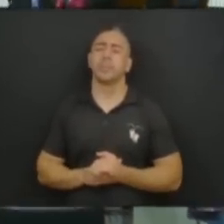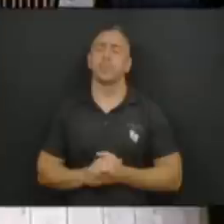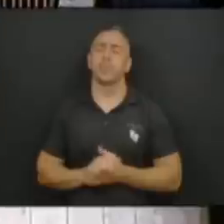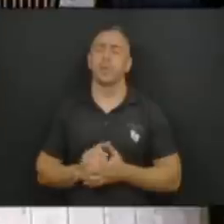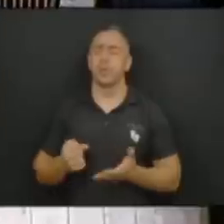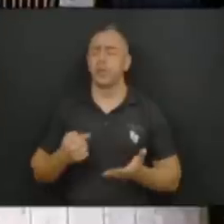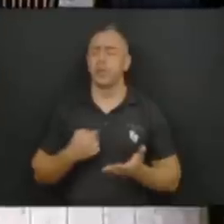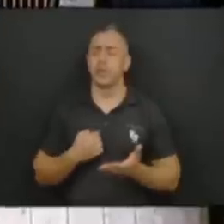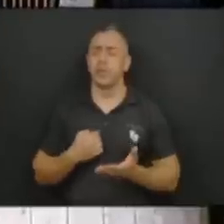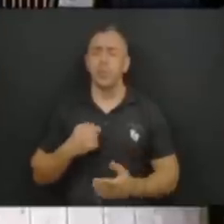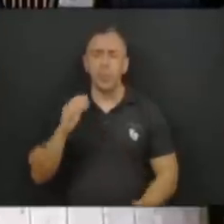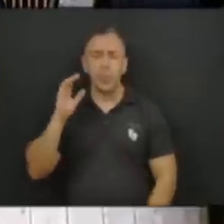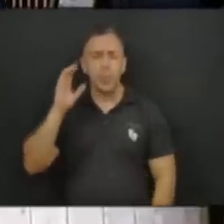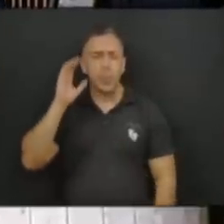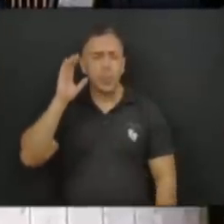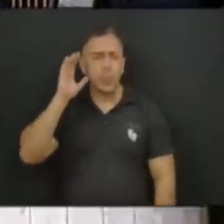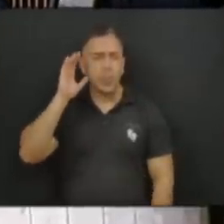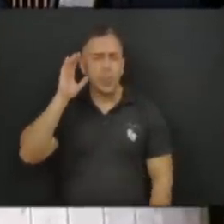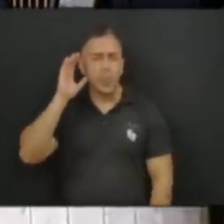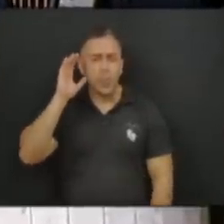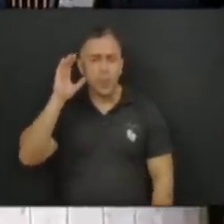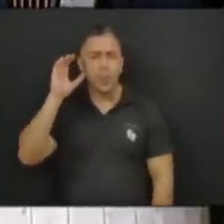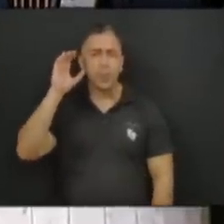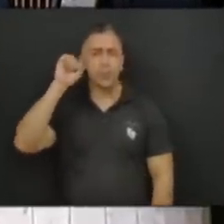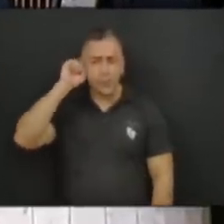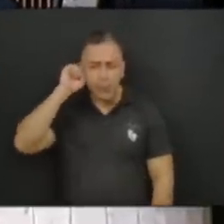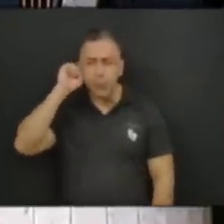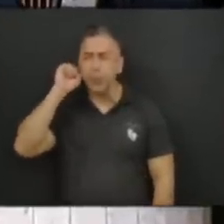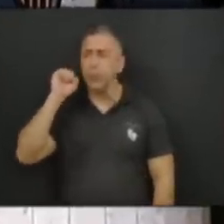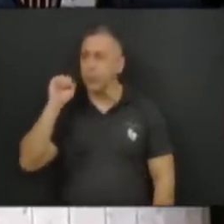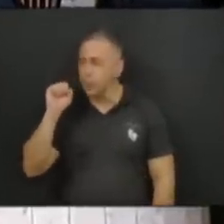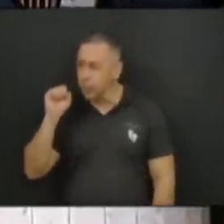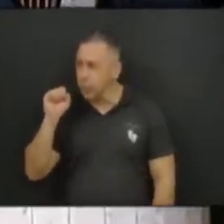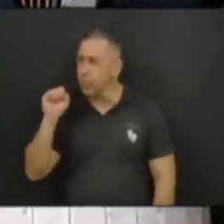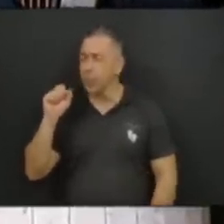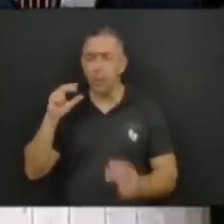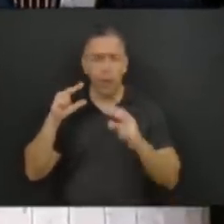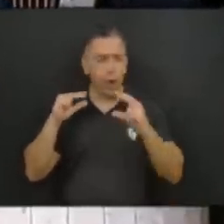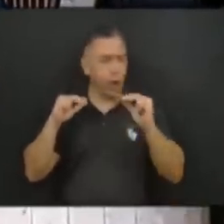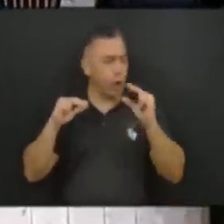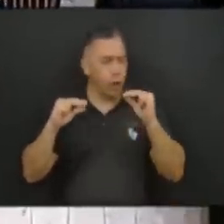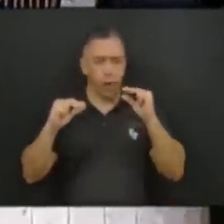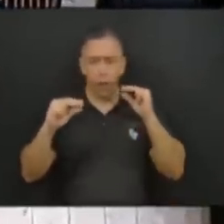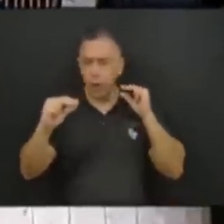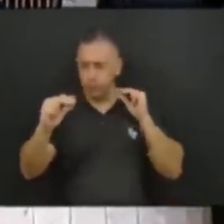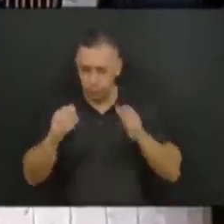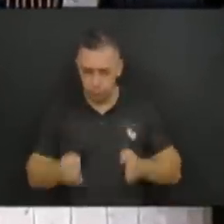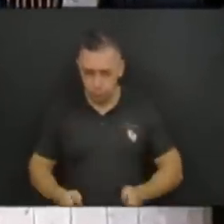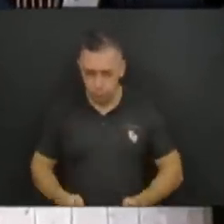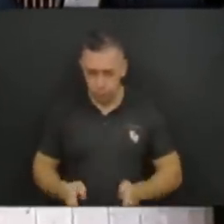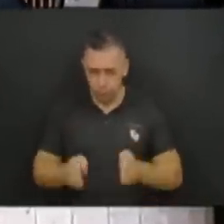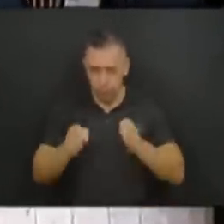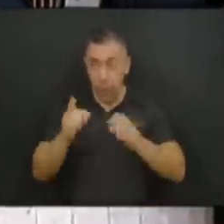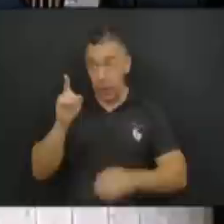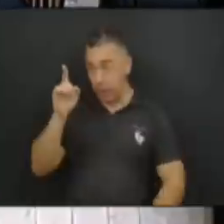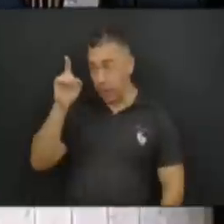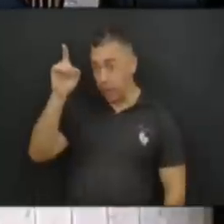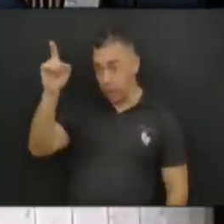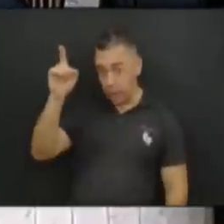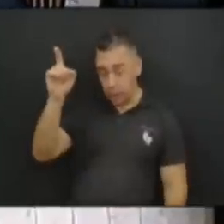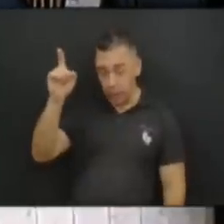uma anedota uma conversa de corredor a rádio-corredor Olá do Palácio Iguaçu me contava